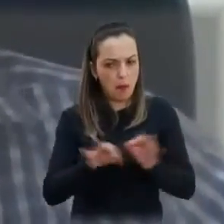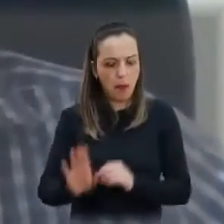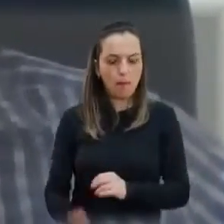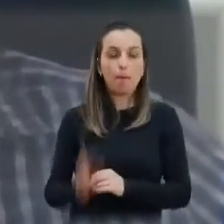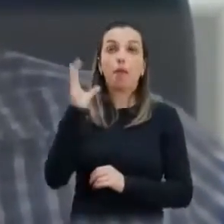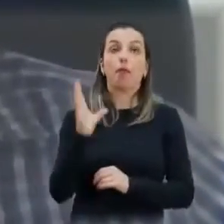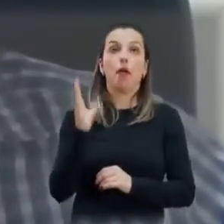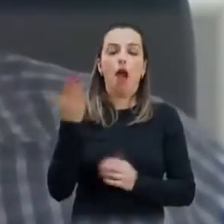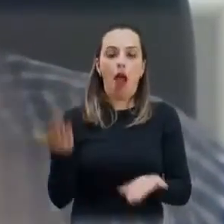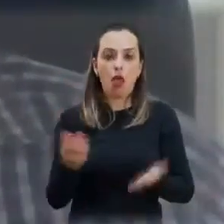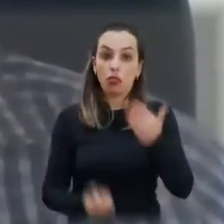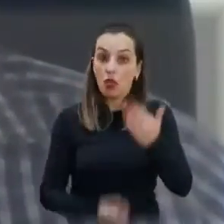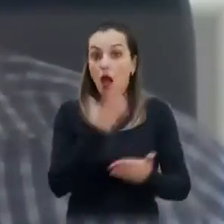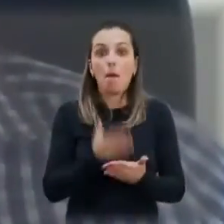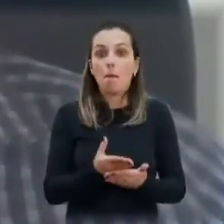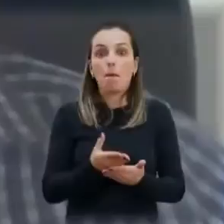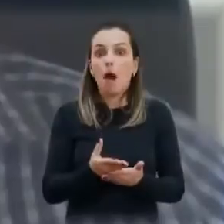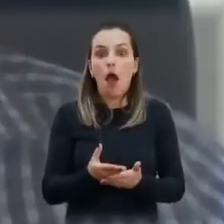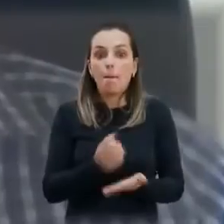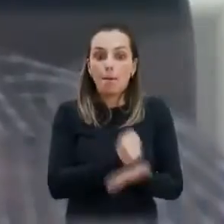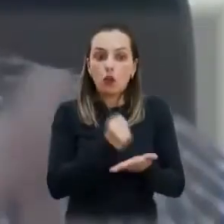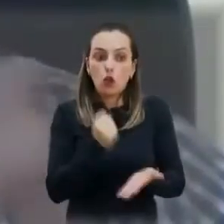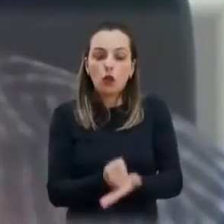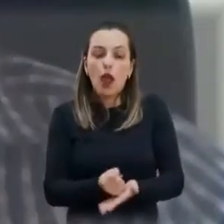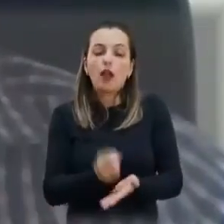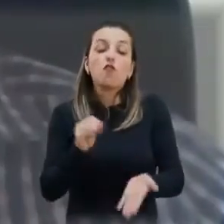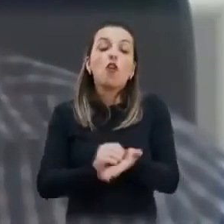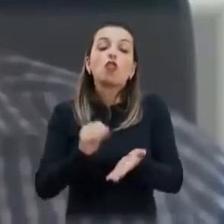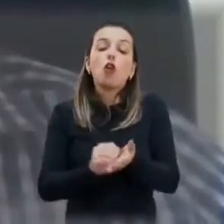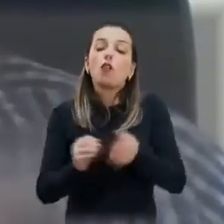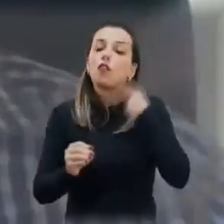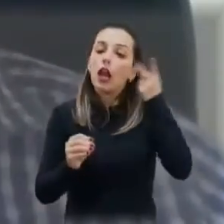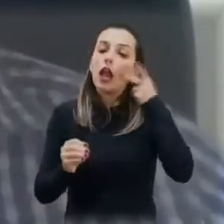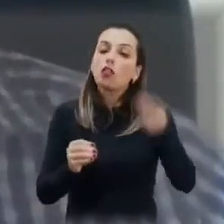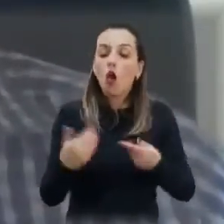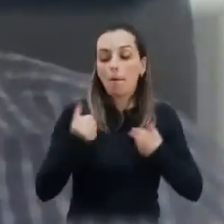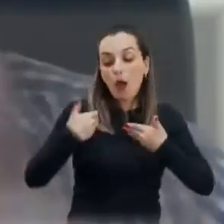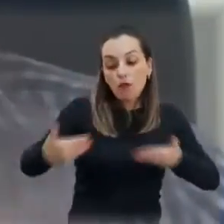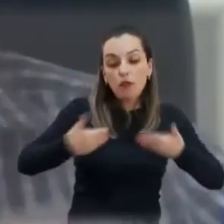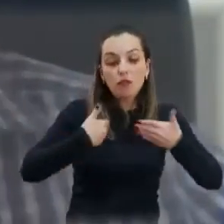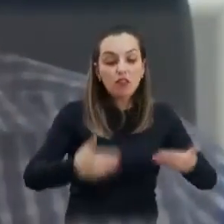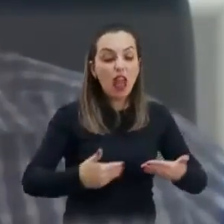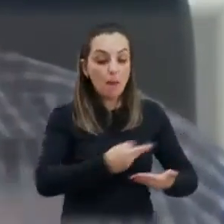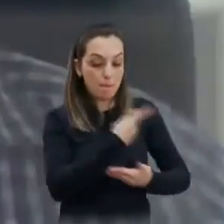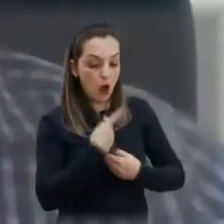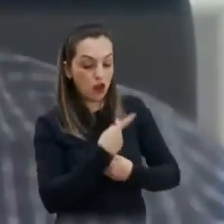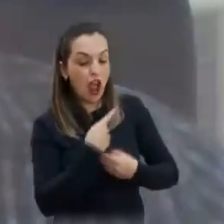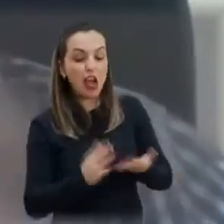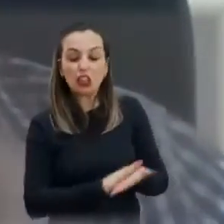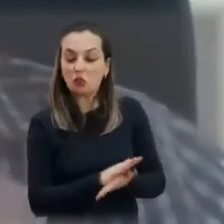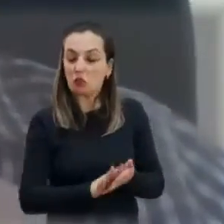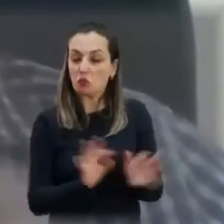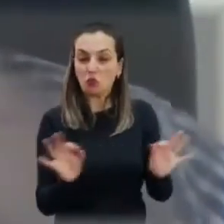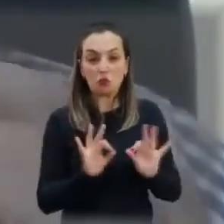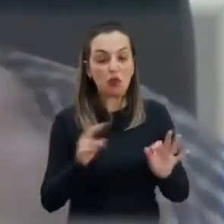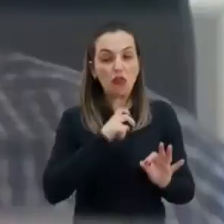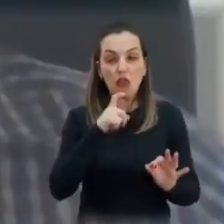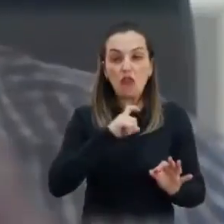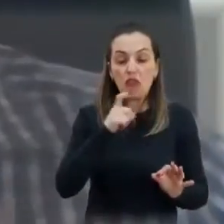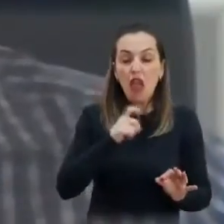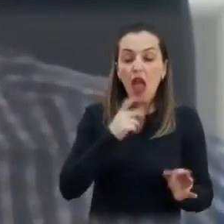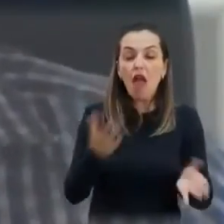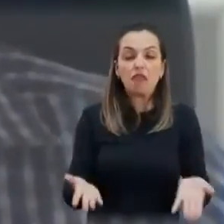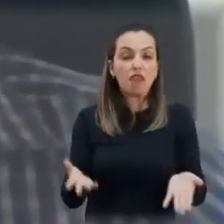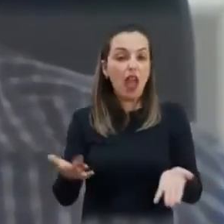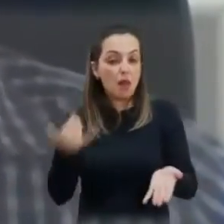repentinamente protocolada, sem a participação de todos os vereadores. Não houve um consenso, ninguém veio no meu gabinete me procurar, ninguém me ligou, tá? Então